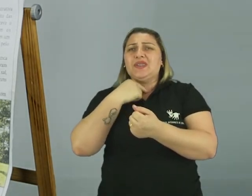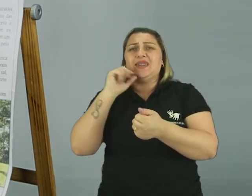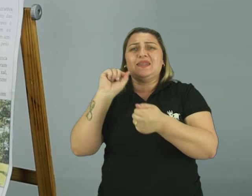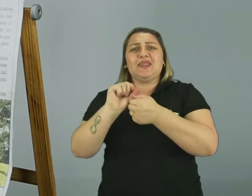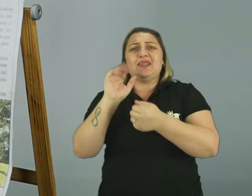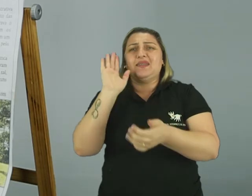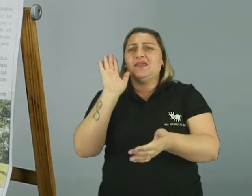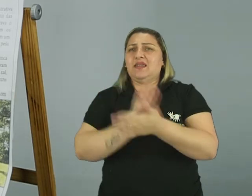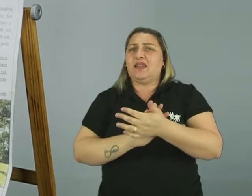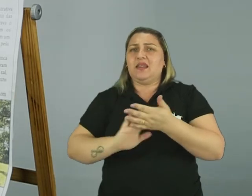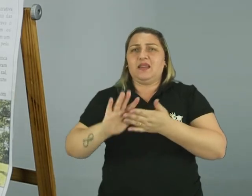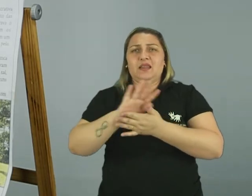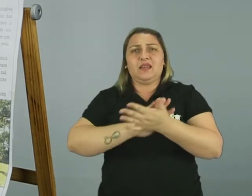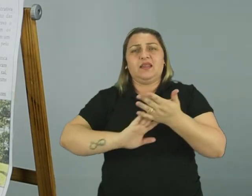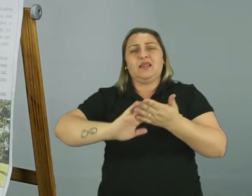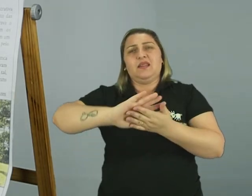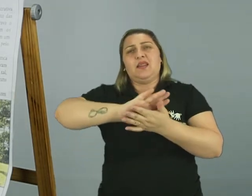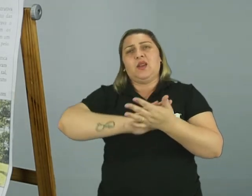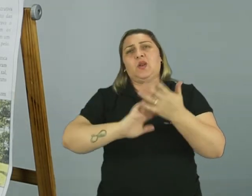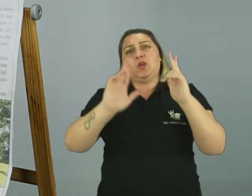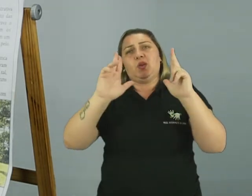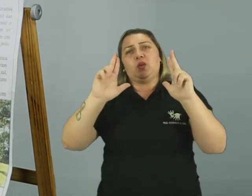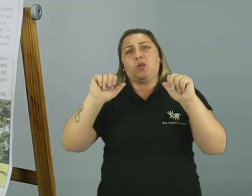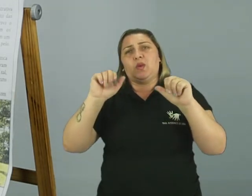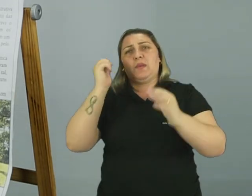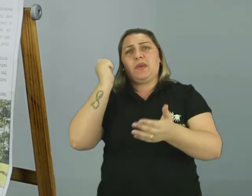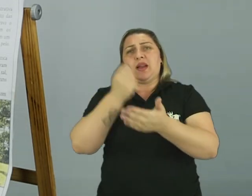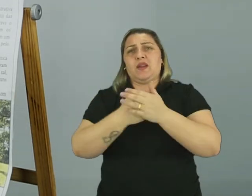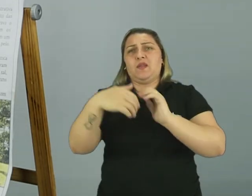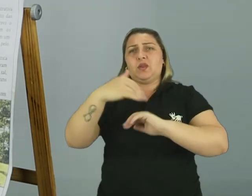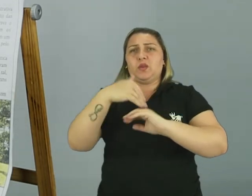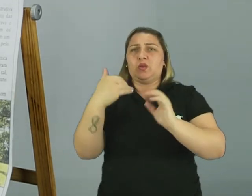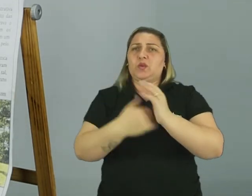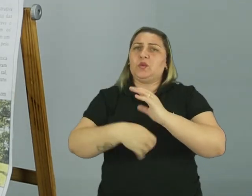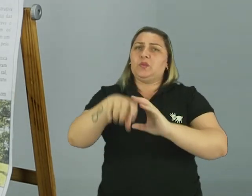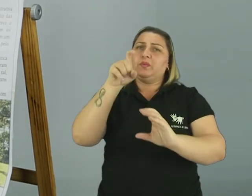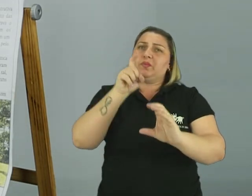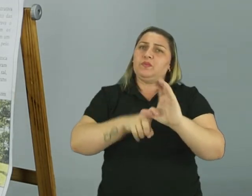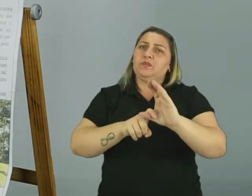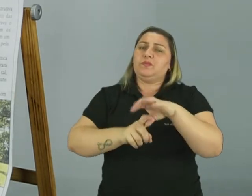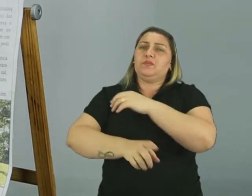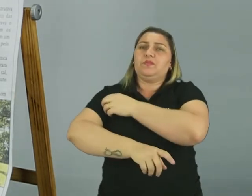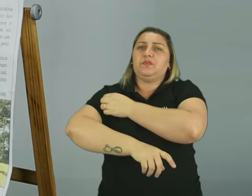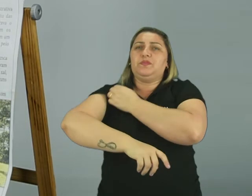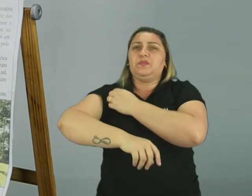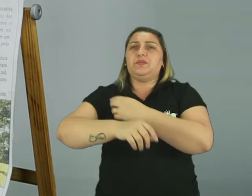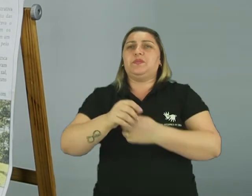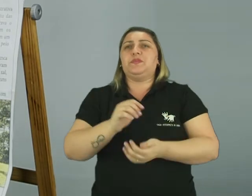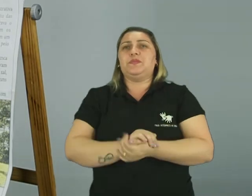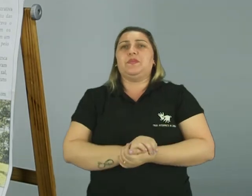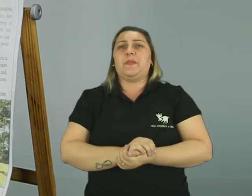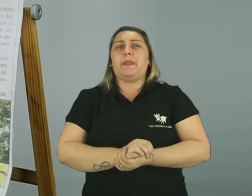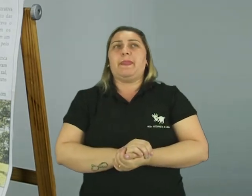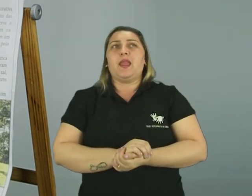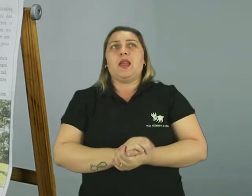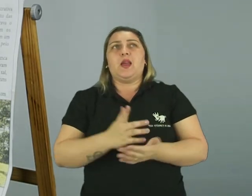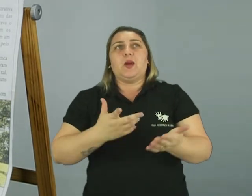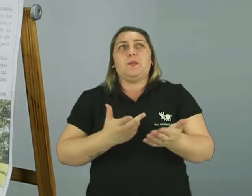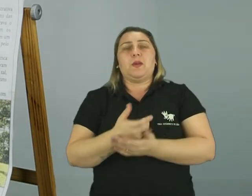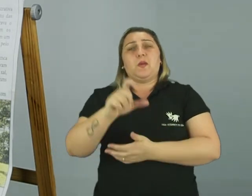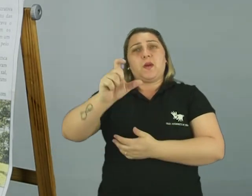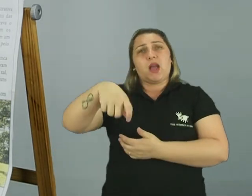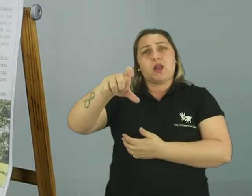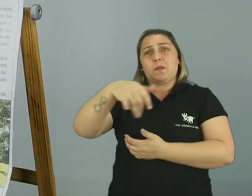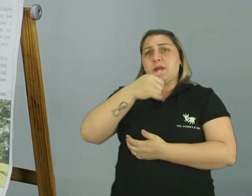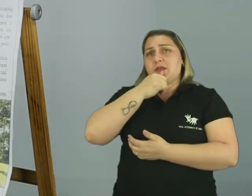fazer nada. Nunca sanava aquela dívida. É como se você fizesse uma dívida muito grande, alguém comprou no cartão